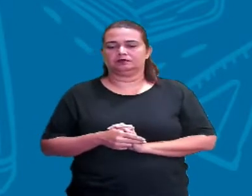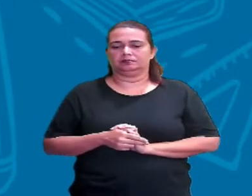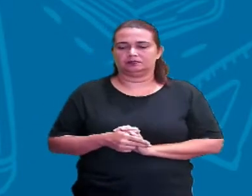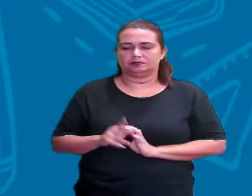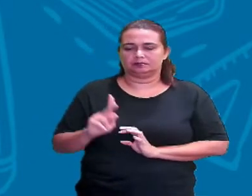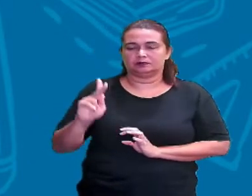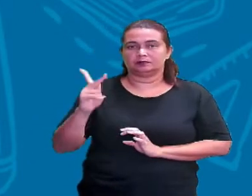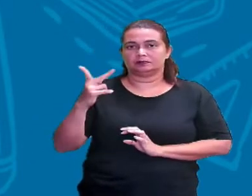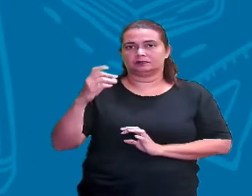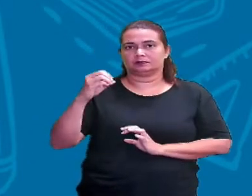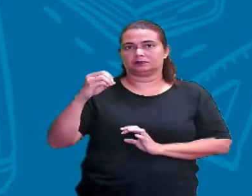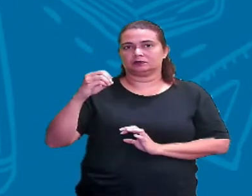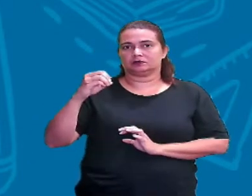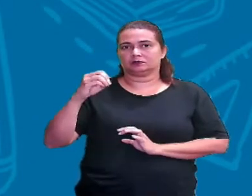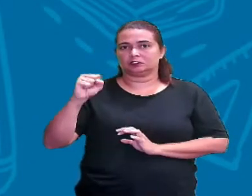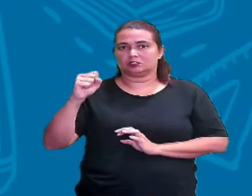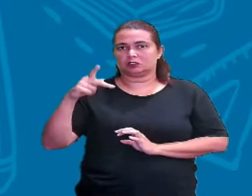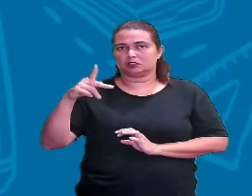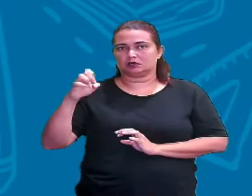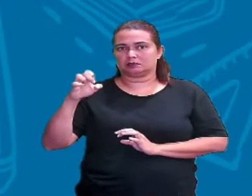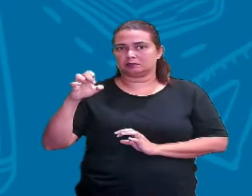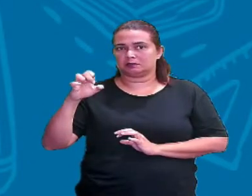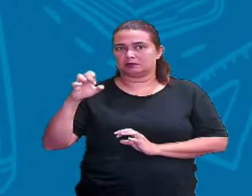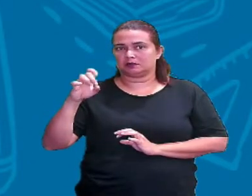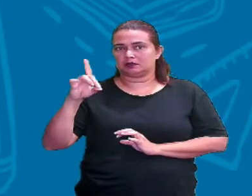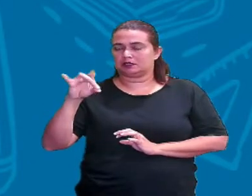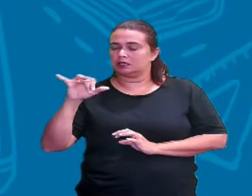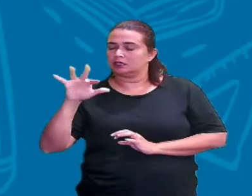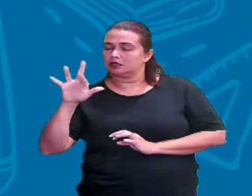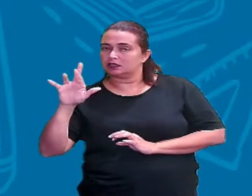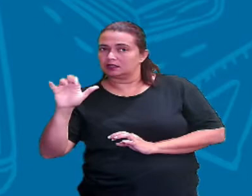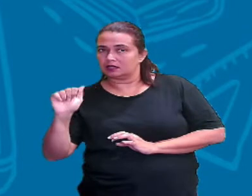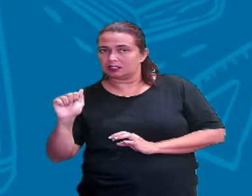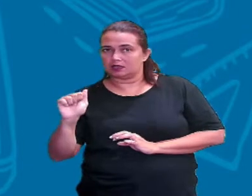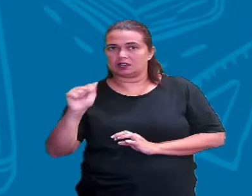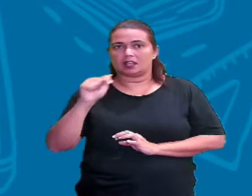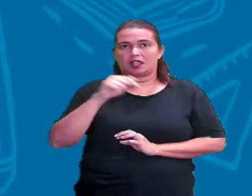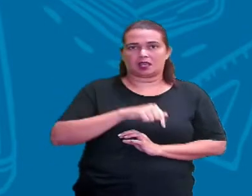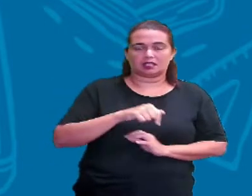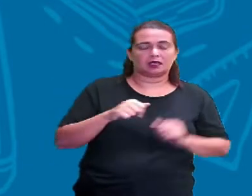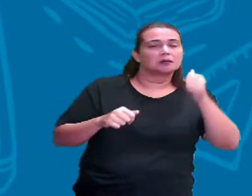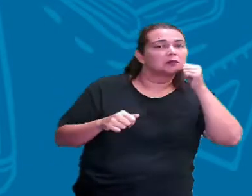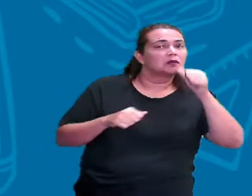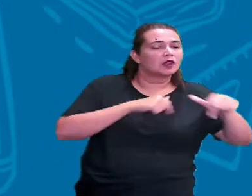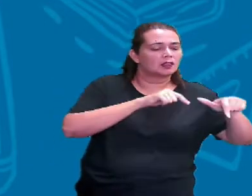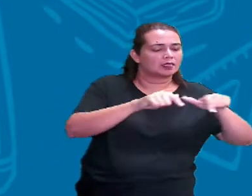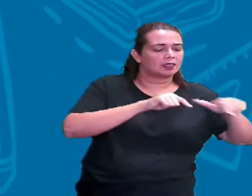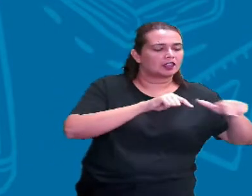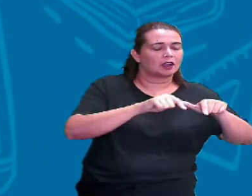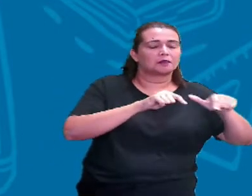Hospedeira é a aeromoça, não é? E que é comissária de bordo hoje, né?